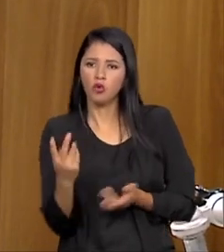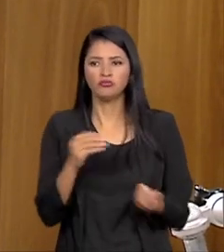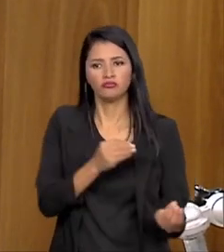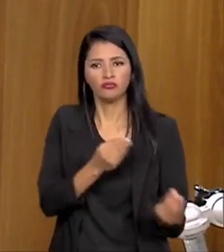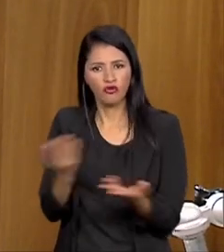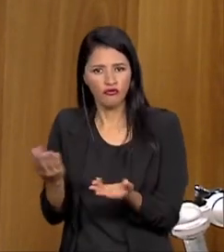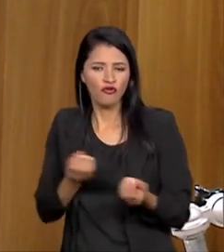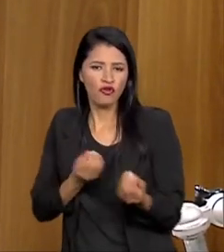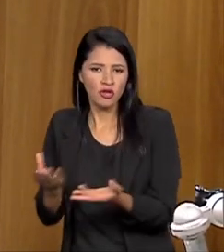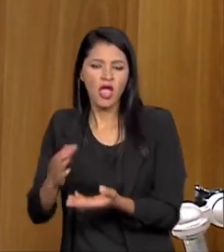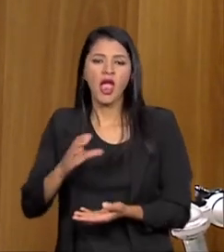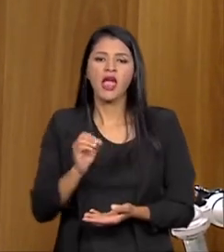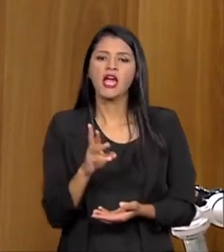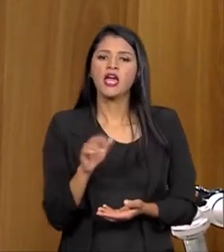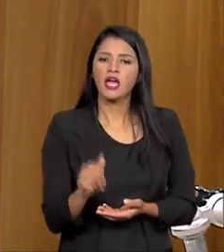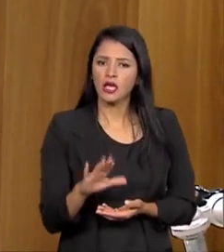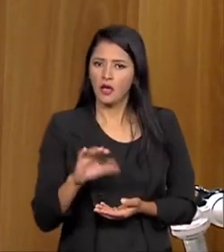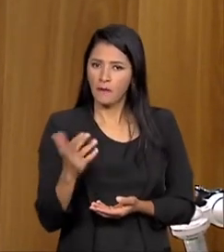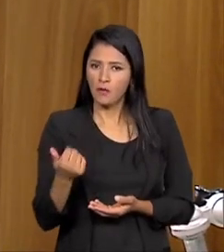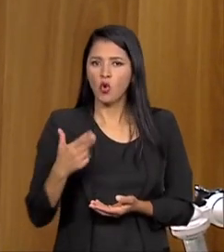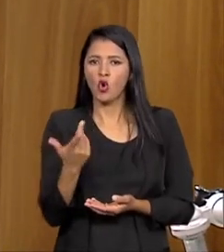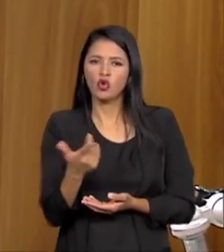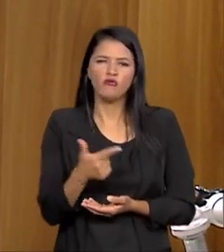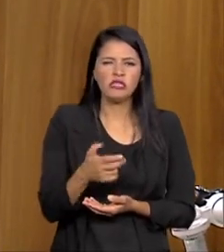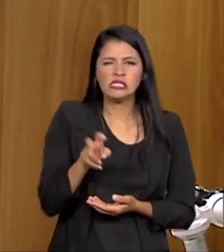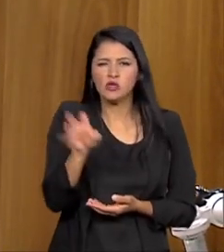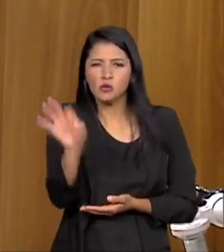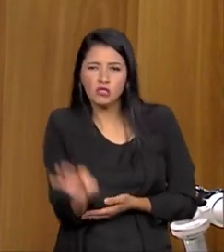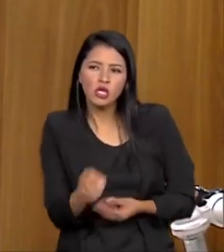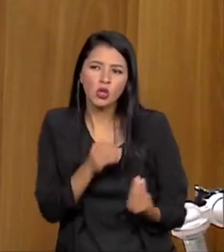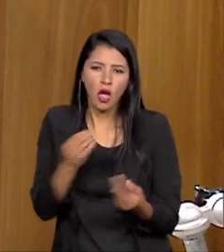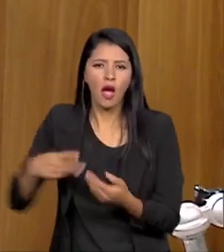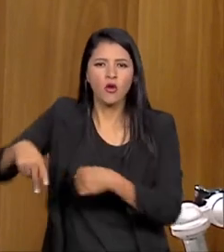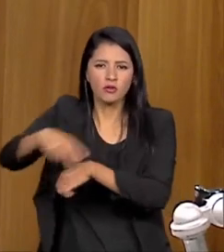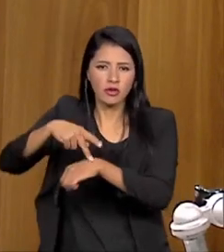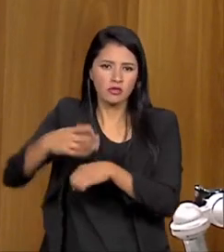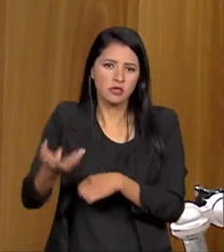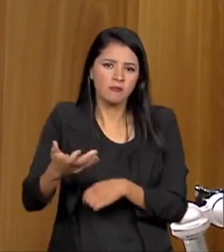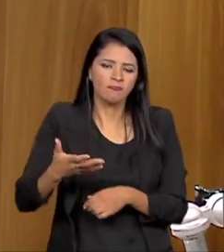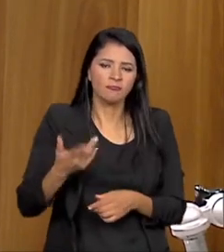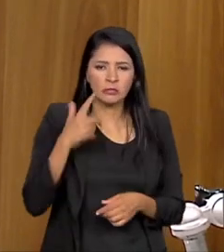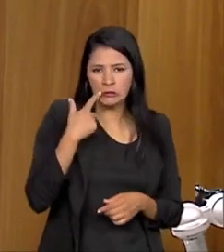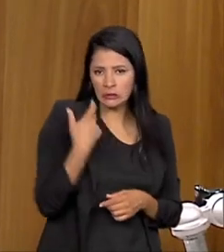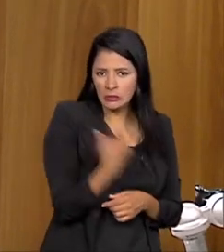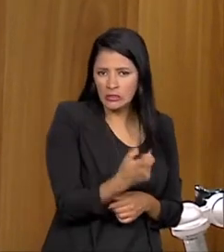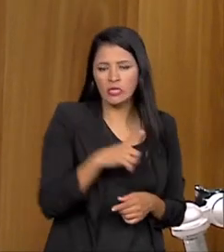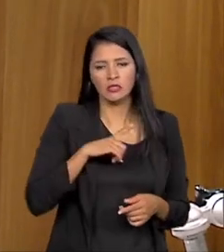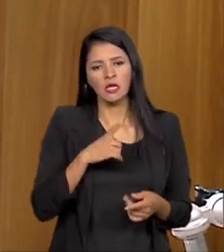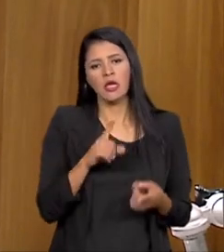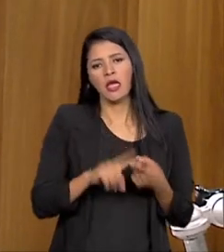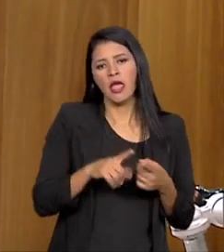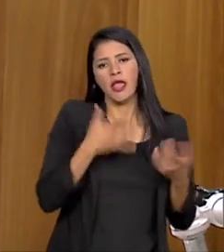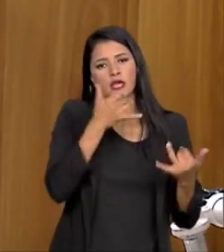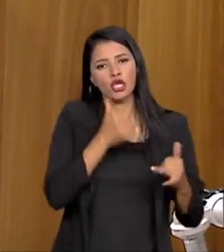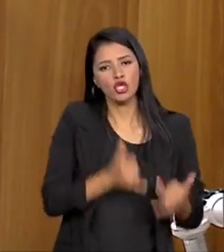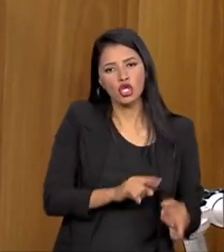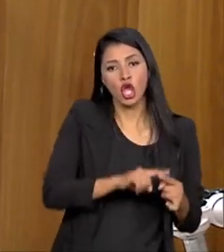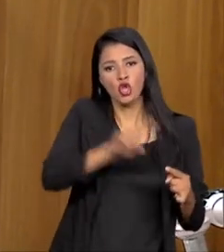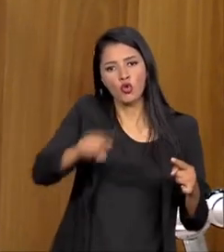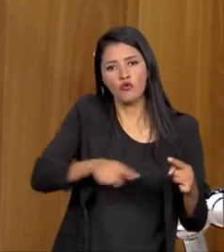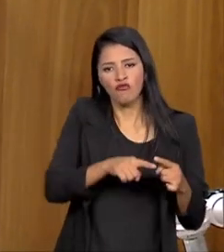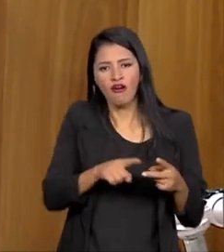25% de crédito carbono dos países que queiram compensar suas emissões de diversas Fontes que vai das energias renováveis passa pela